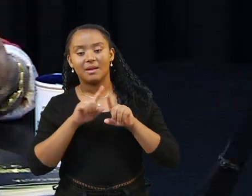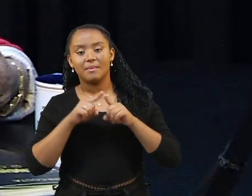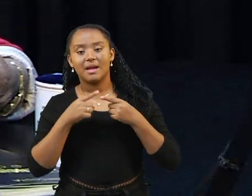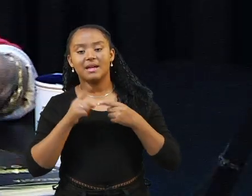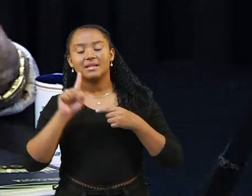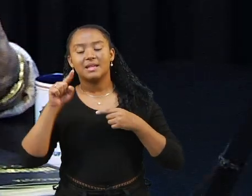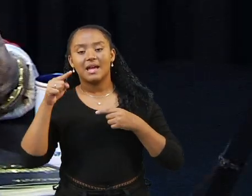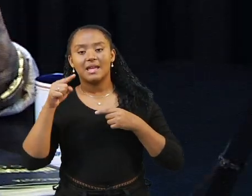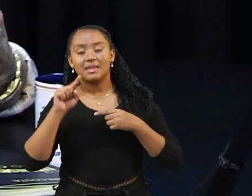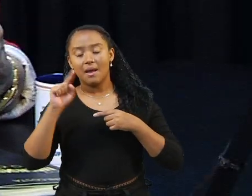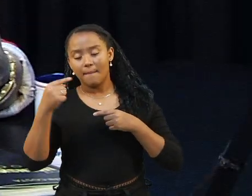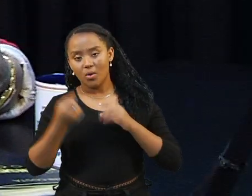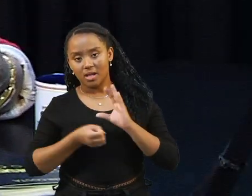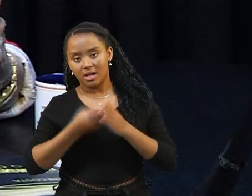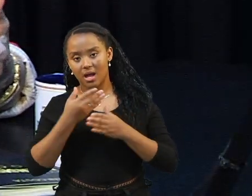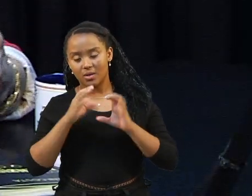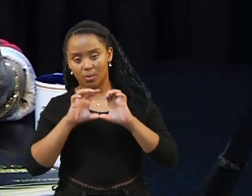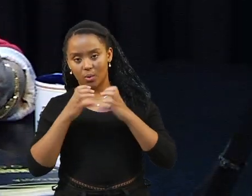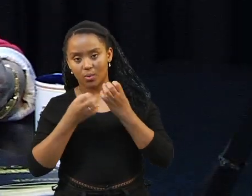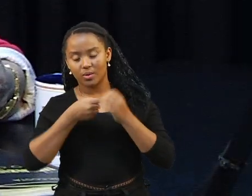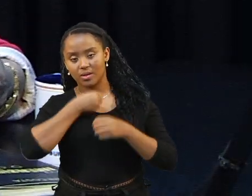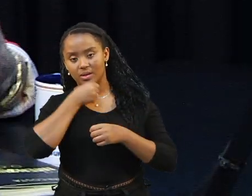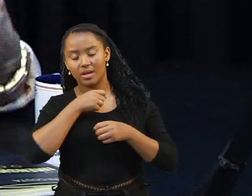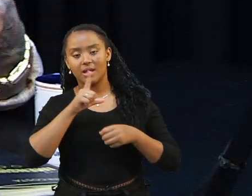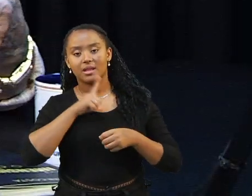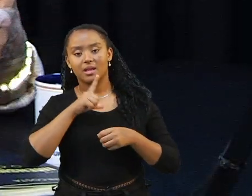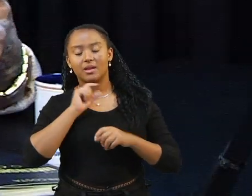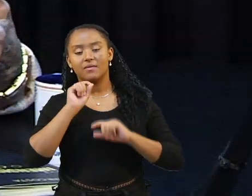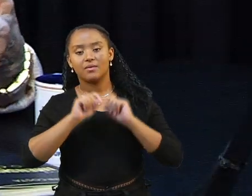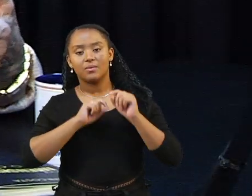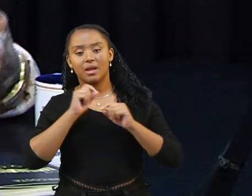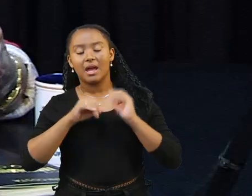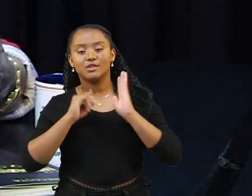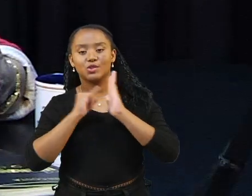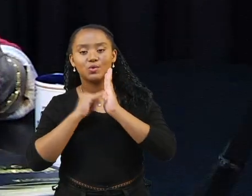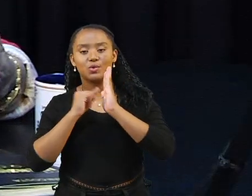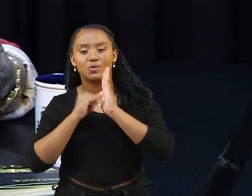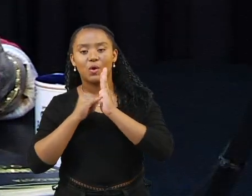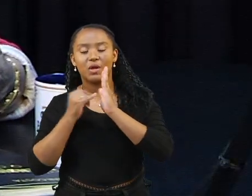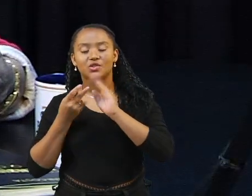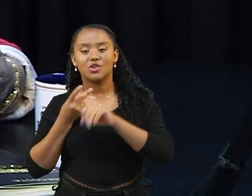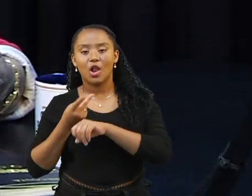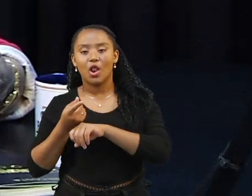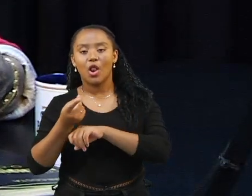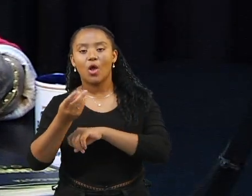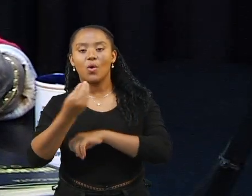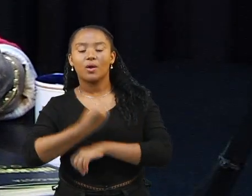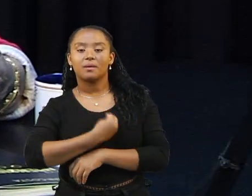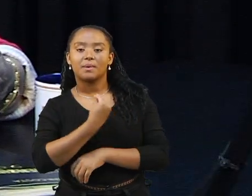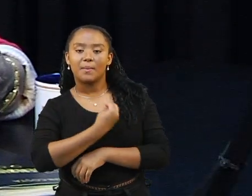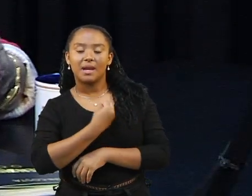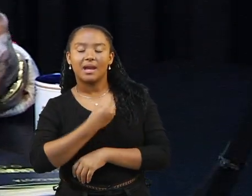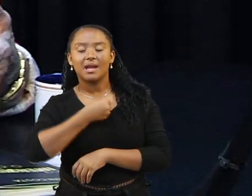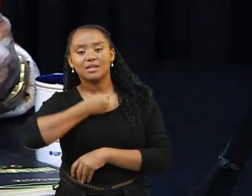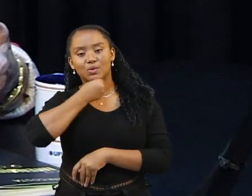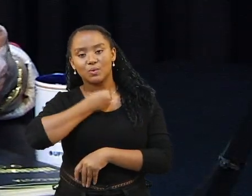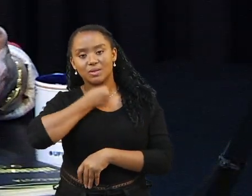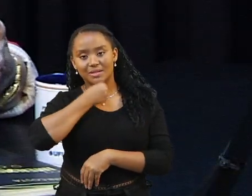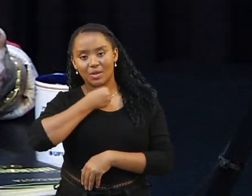começaram a acontecer cuidados especiais com as ILPIs, que são as instituições de longa permanência para